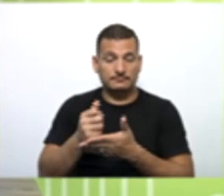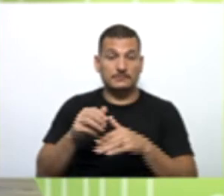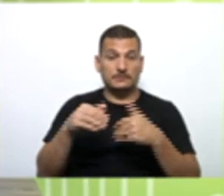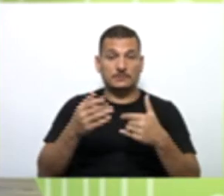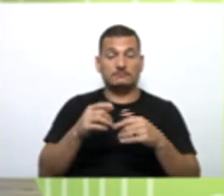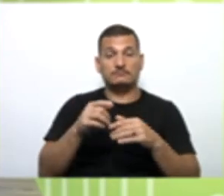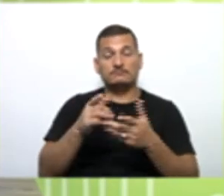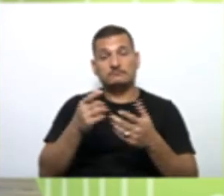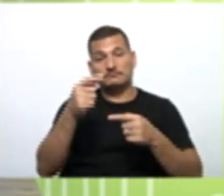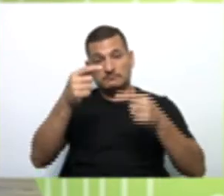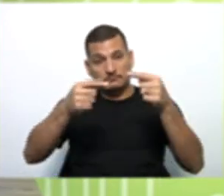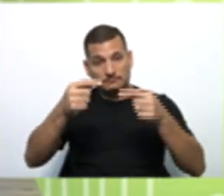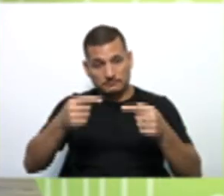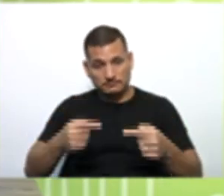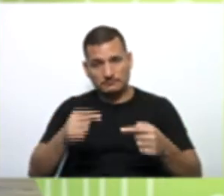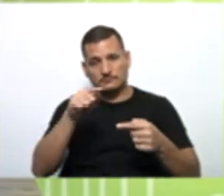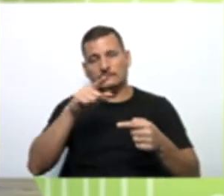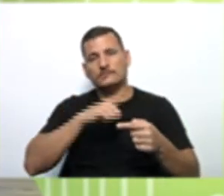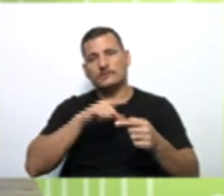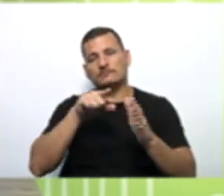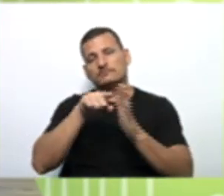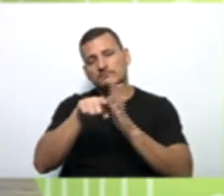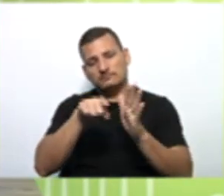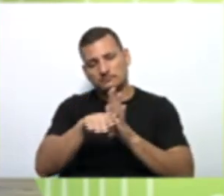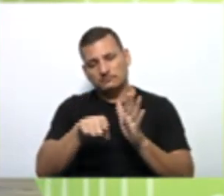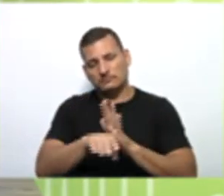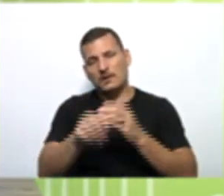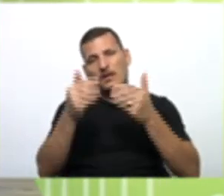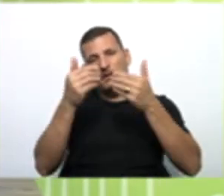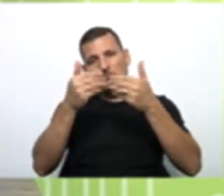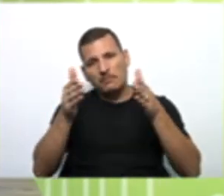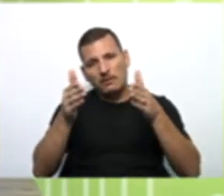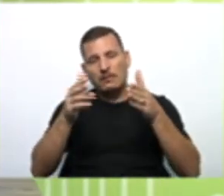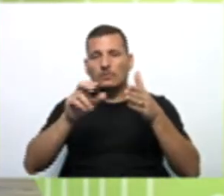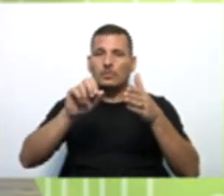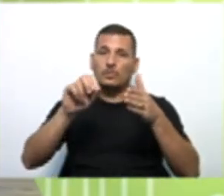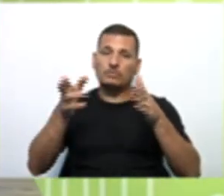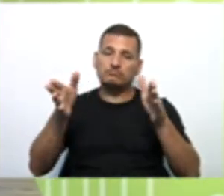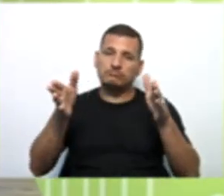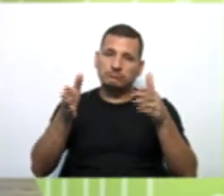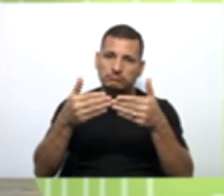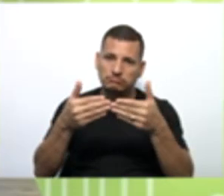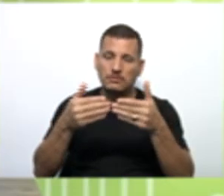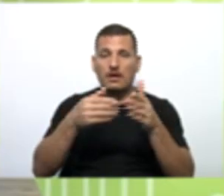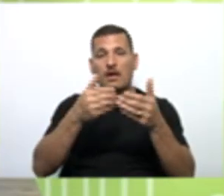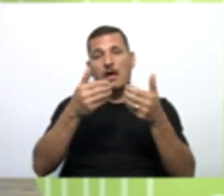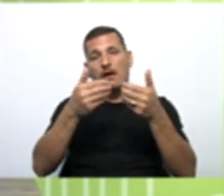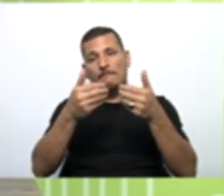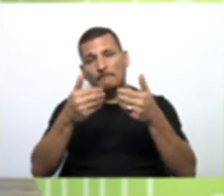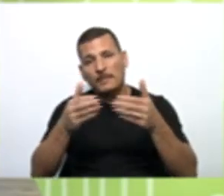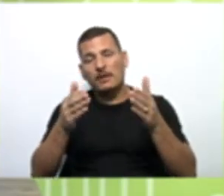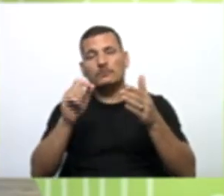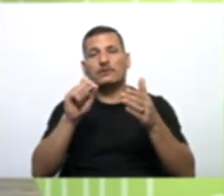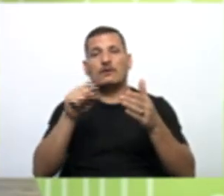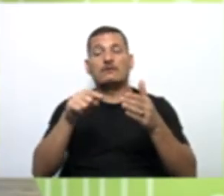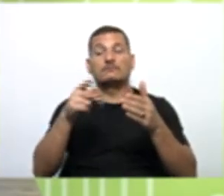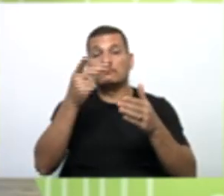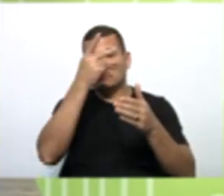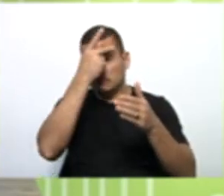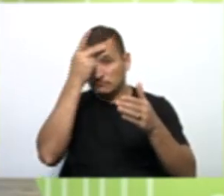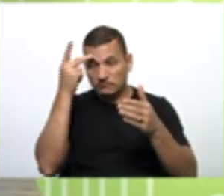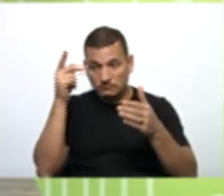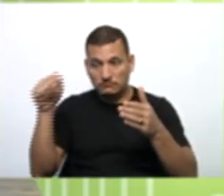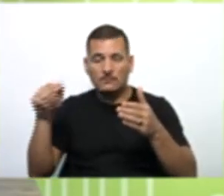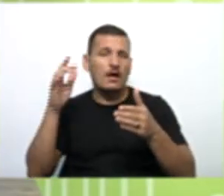ele é composto por perguntas abertas ou fechadas. Abertas é quando eu deixo um espaço para a pessoa dizer o